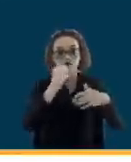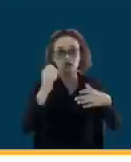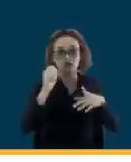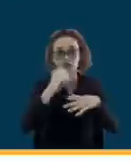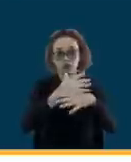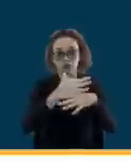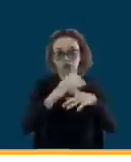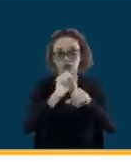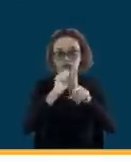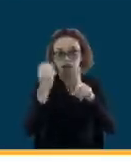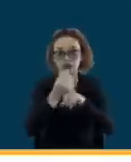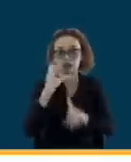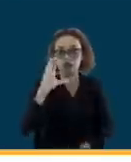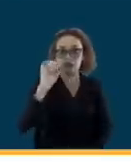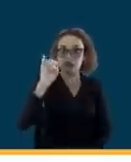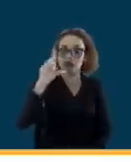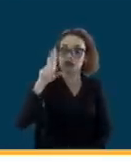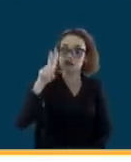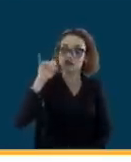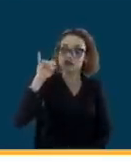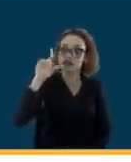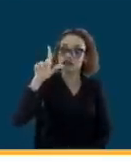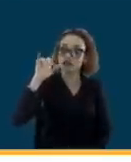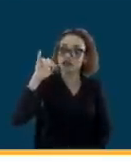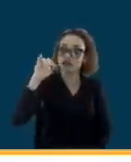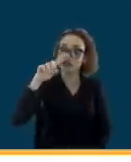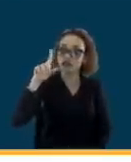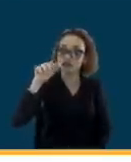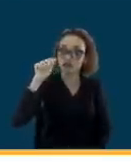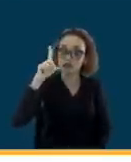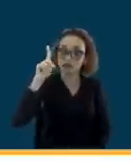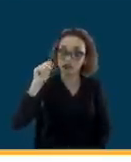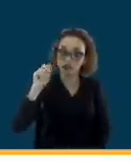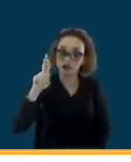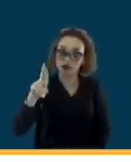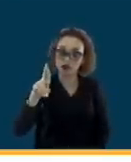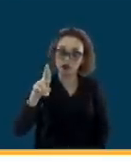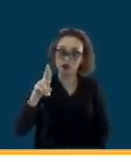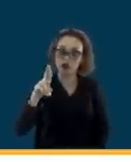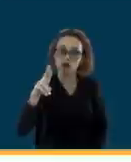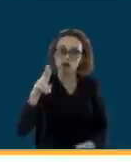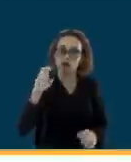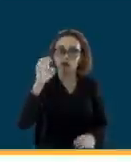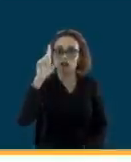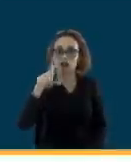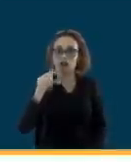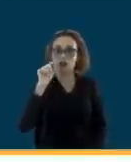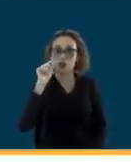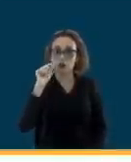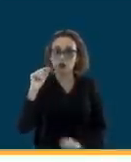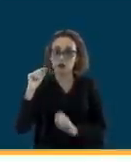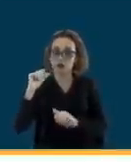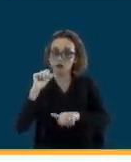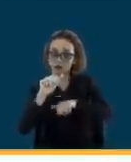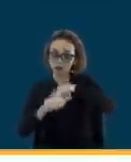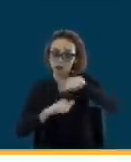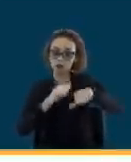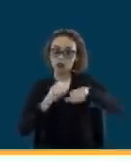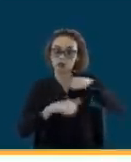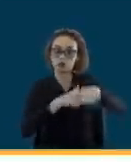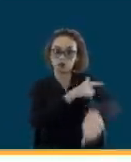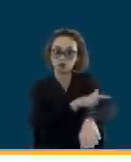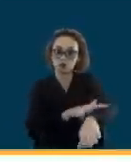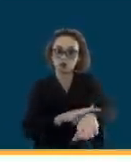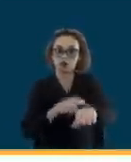analisa processos de configurações de longo prazo que vão mudando comportamentos sociais. E ele